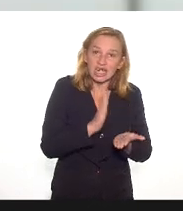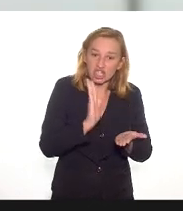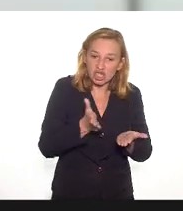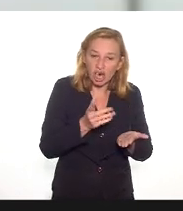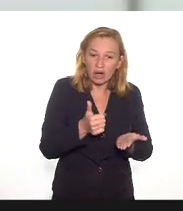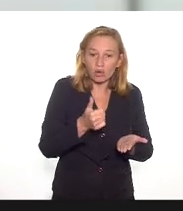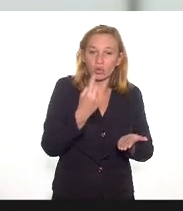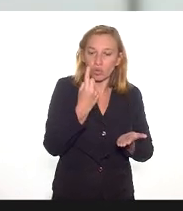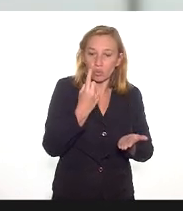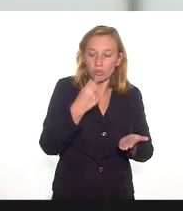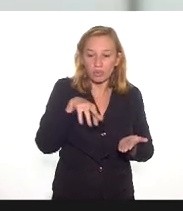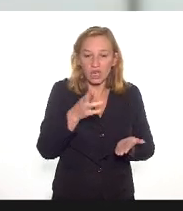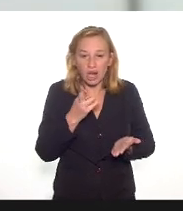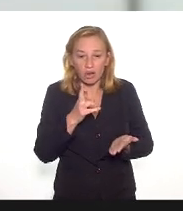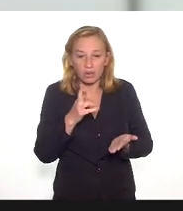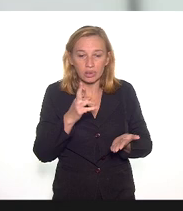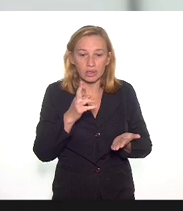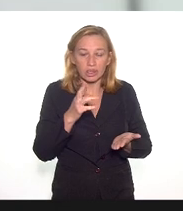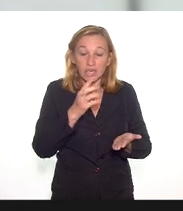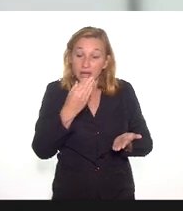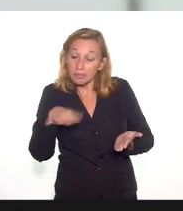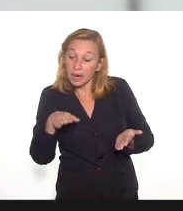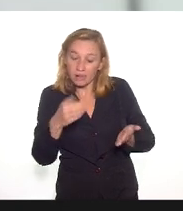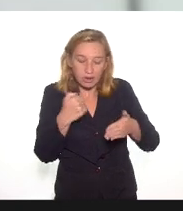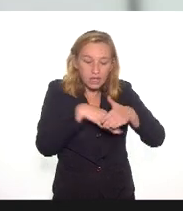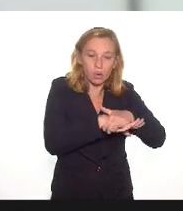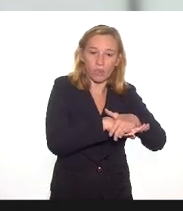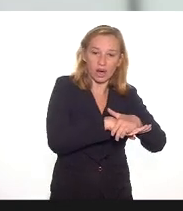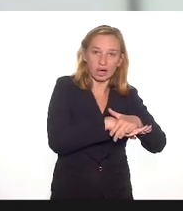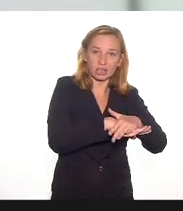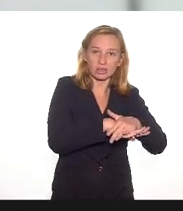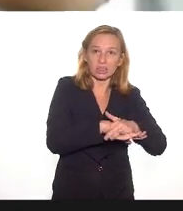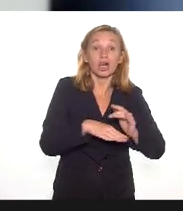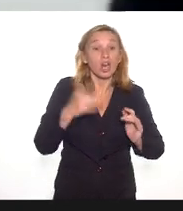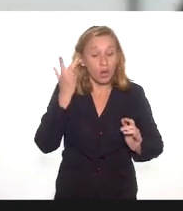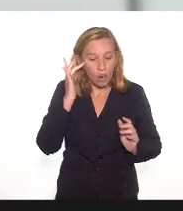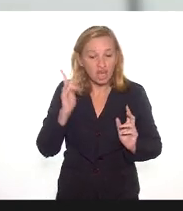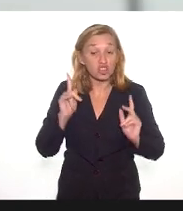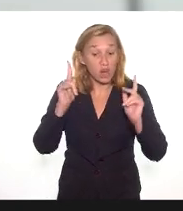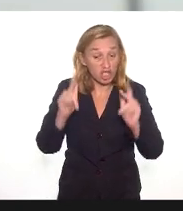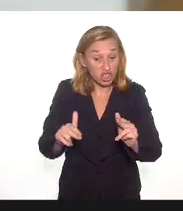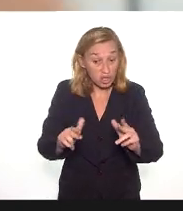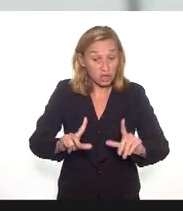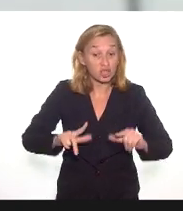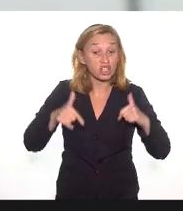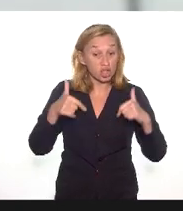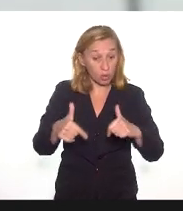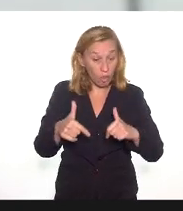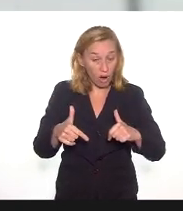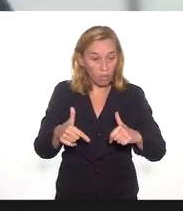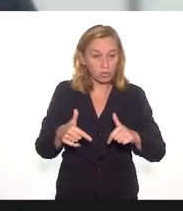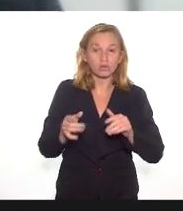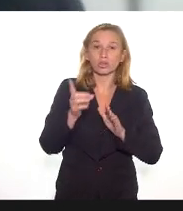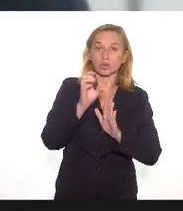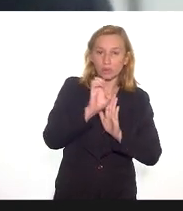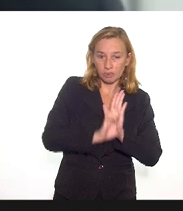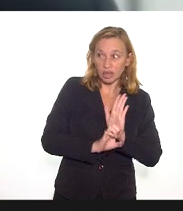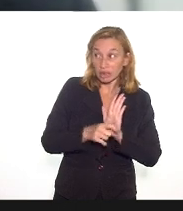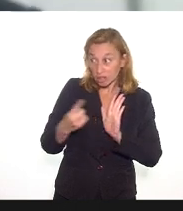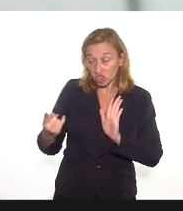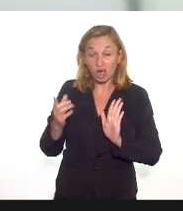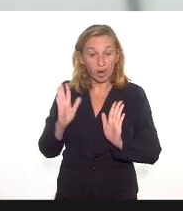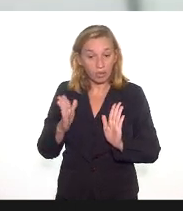particularmente, acho que deveríamos ter o mesmo tipo de ação, isso é objeto de uma emenda, em